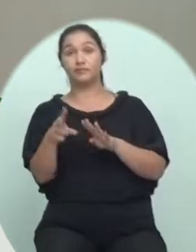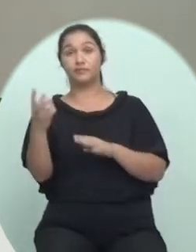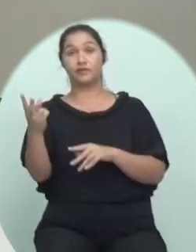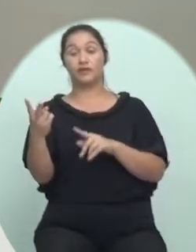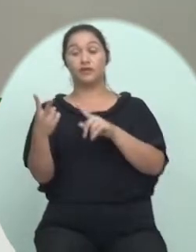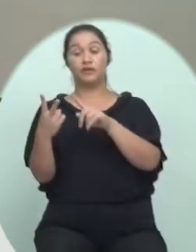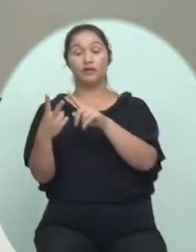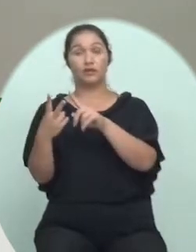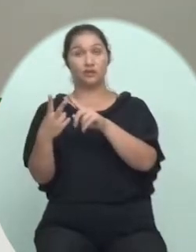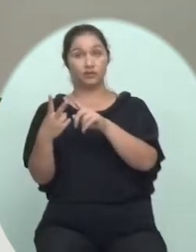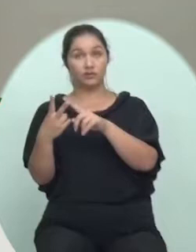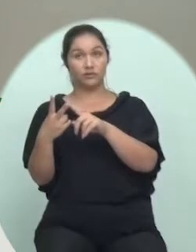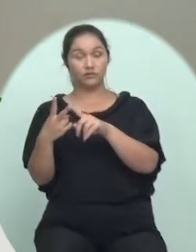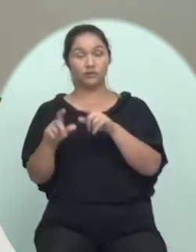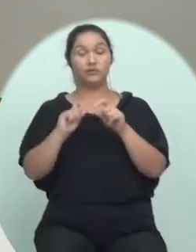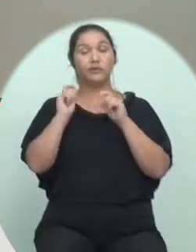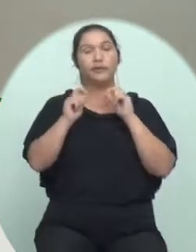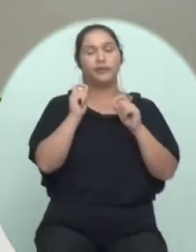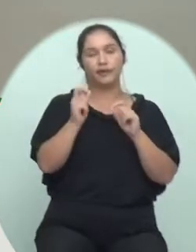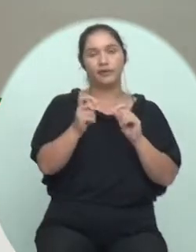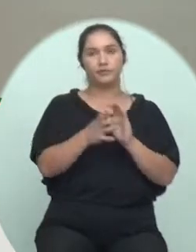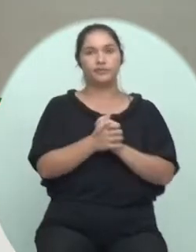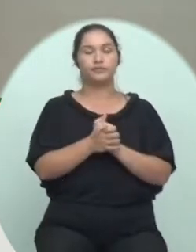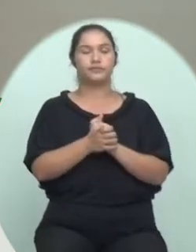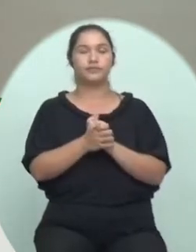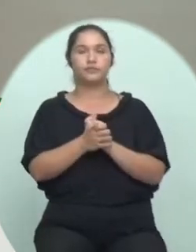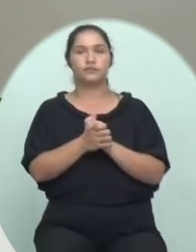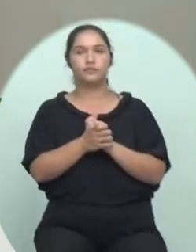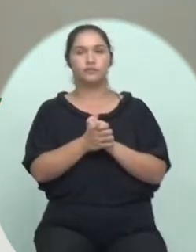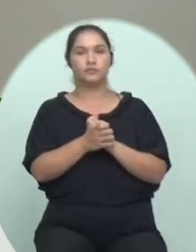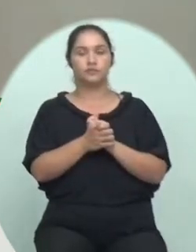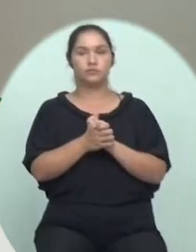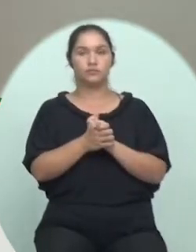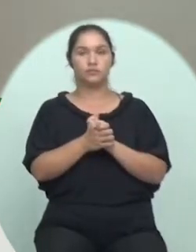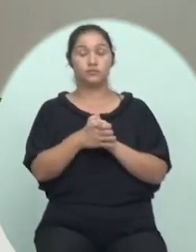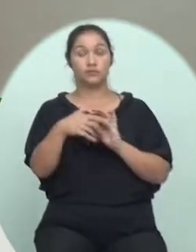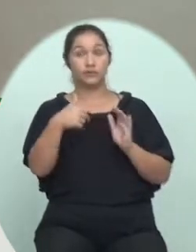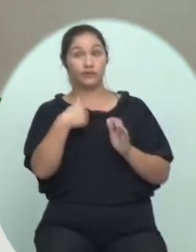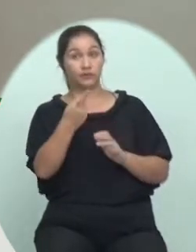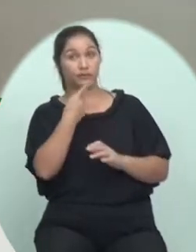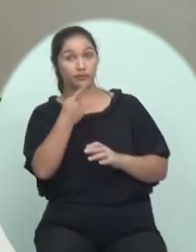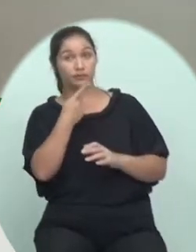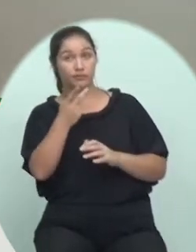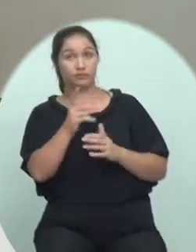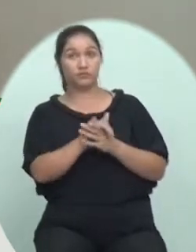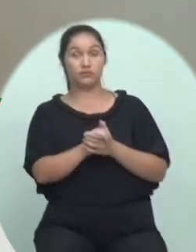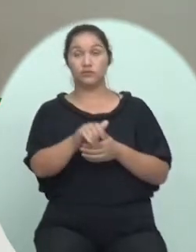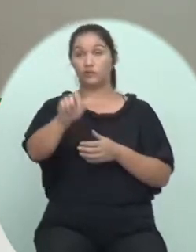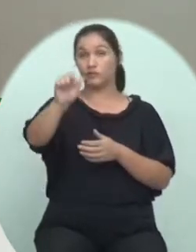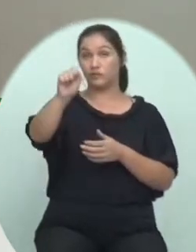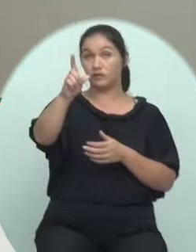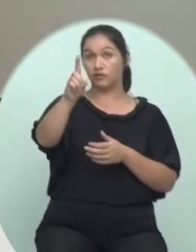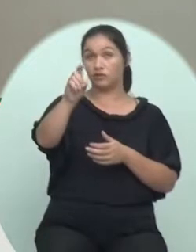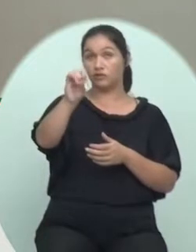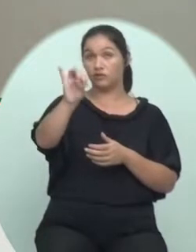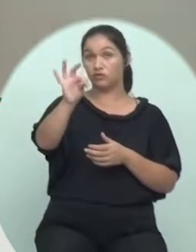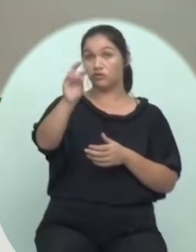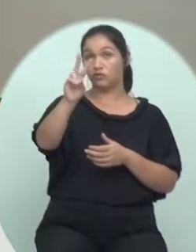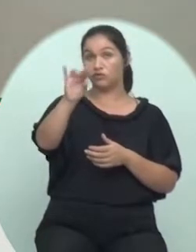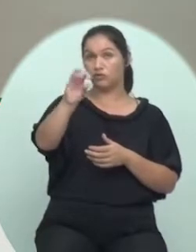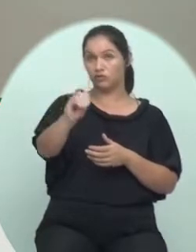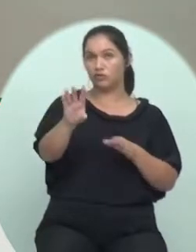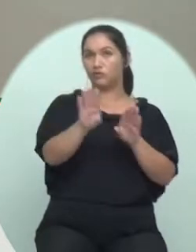nós também precisamos verificar. Eu me refiro aos aditivos e os apostilamentos,